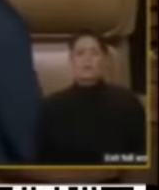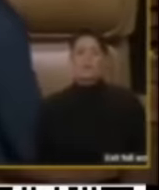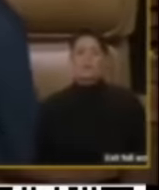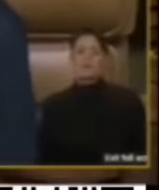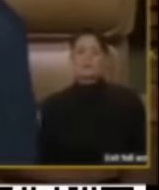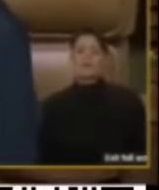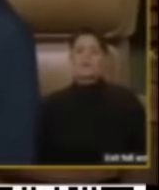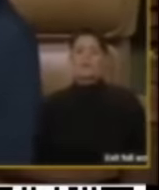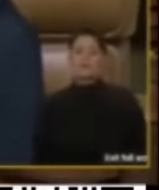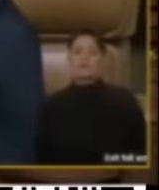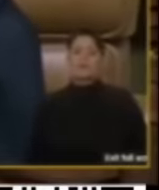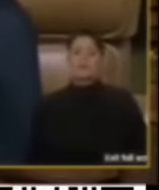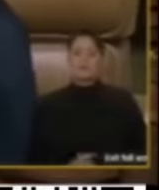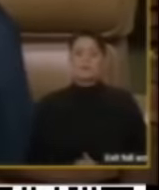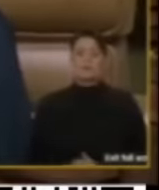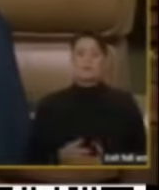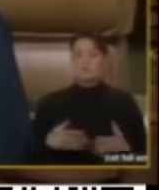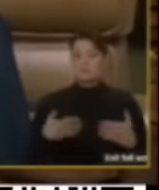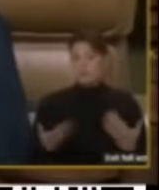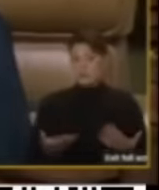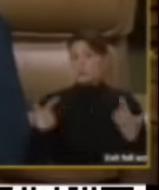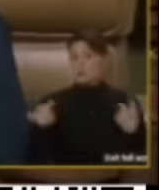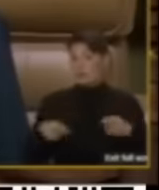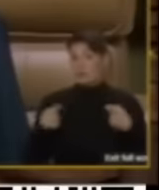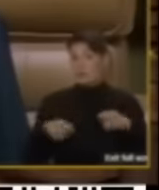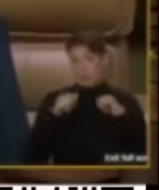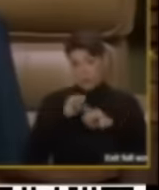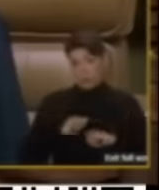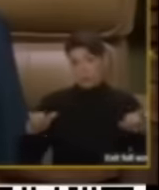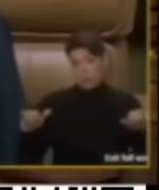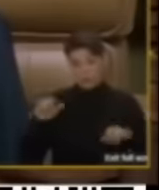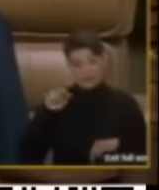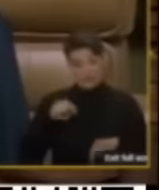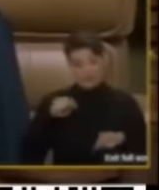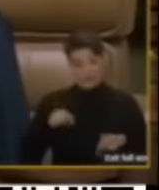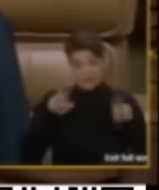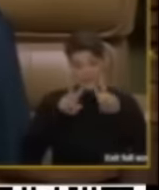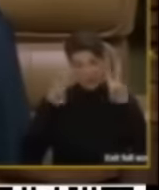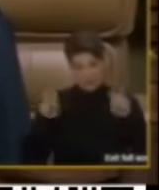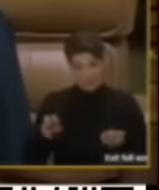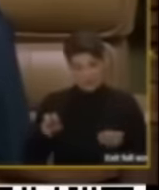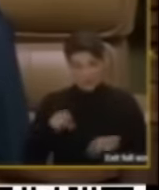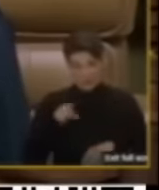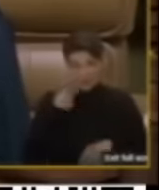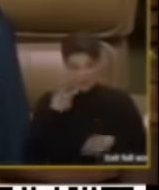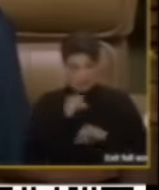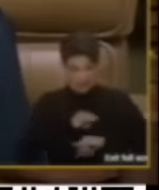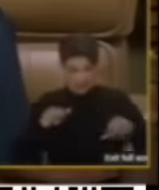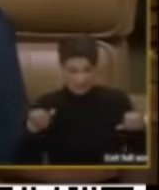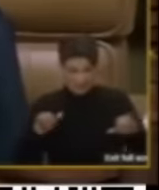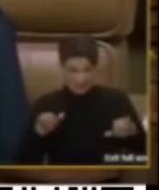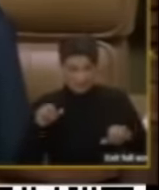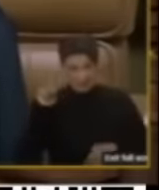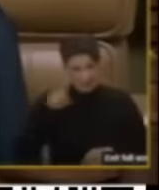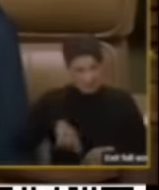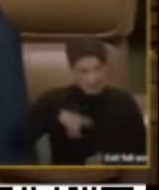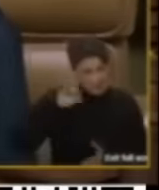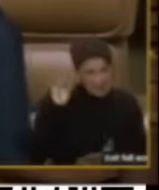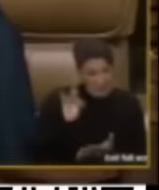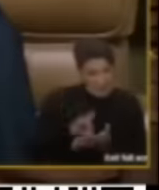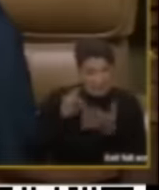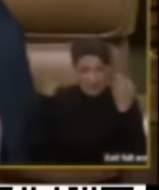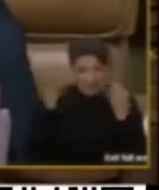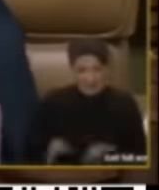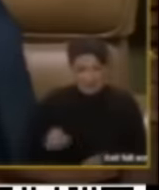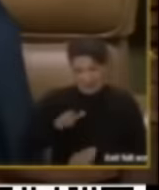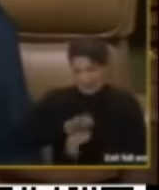no geral normalizou esse tipo de situação e não é verdade. O professor ainda pontuou que essa situação ela